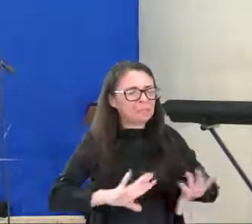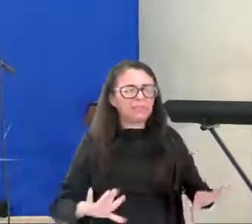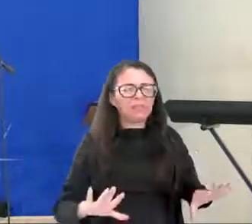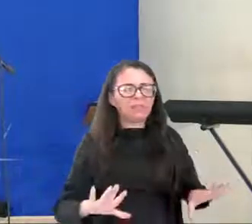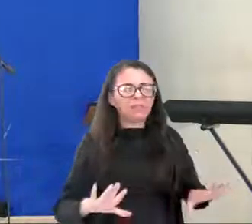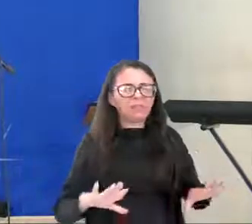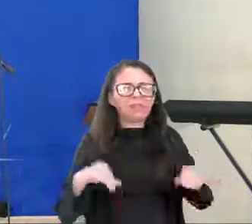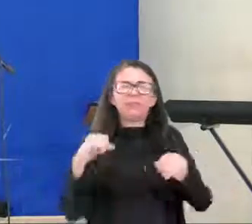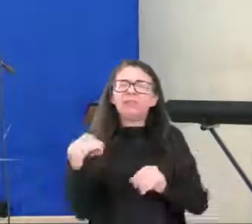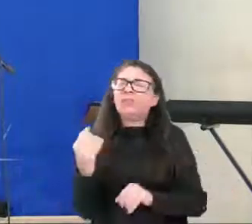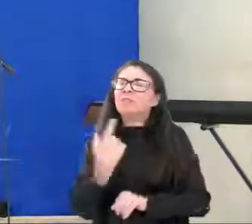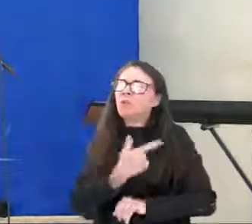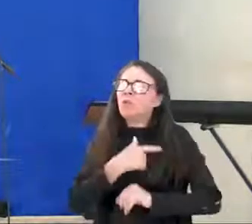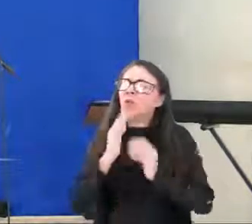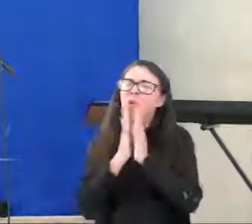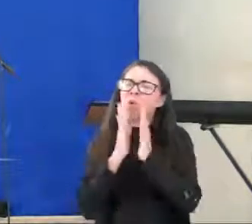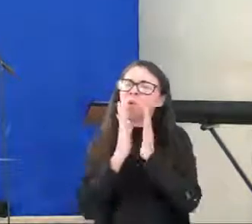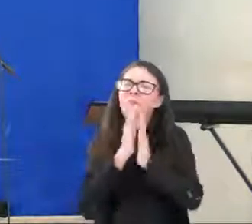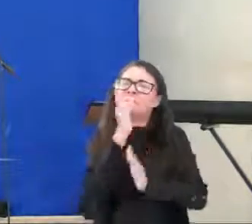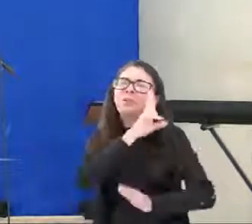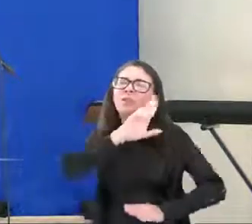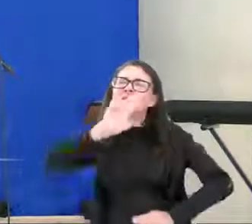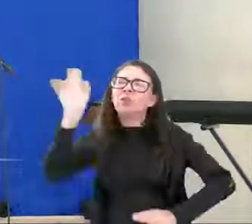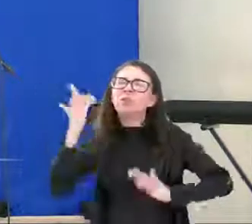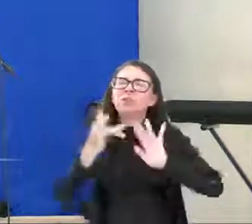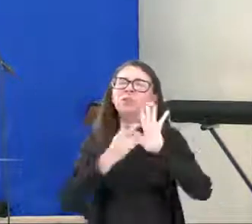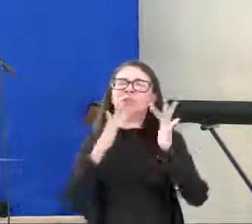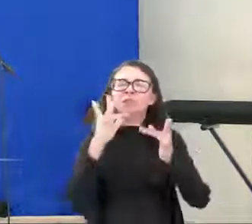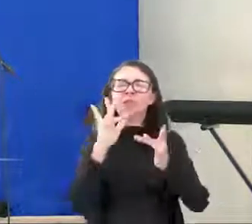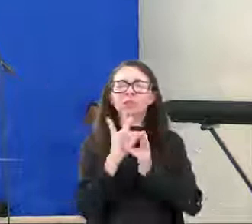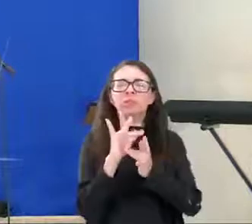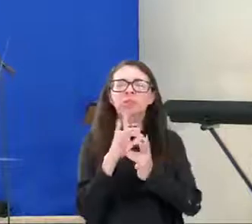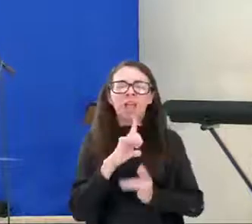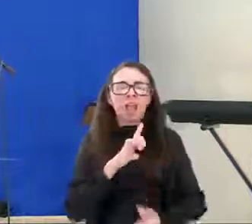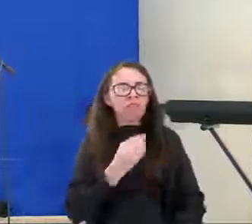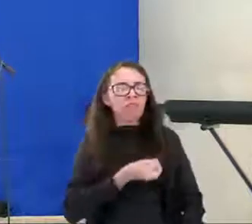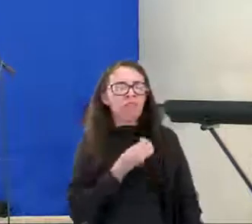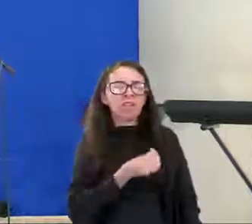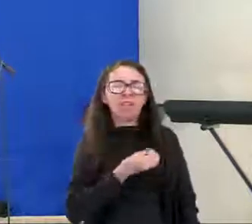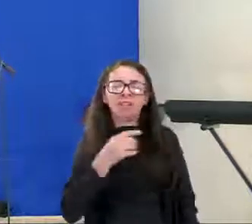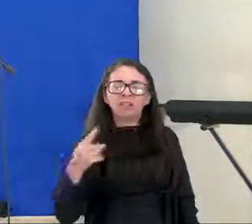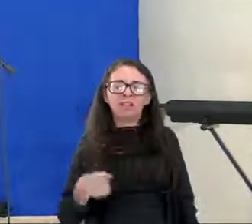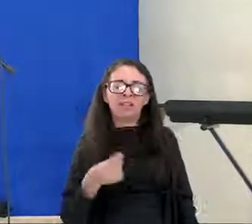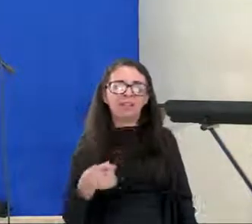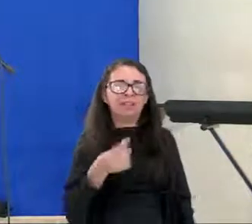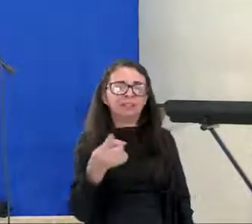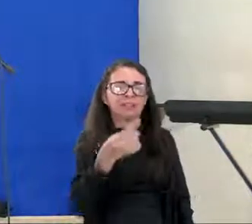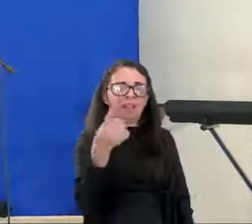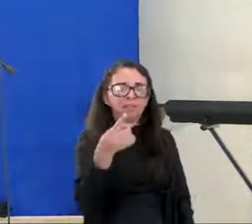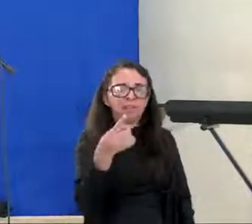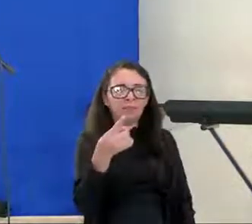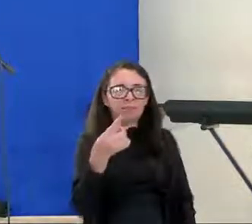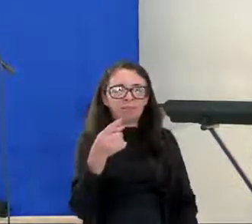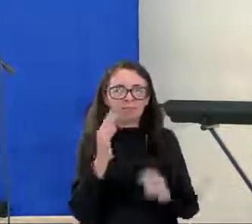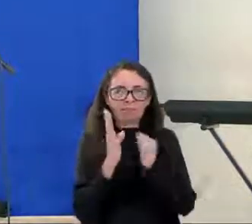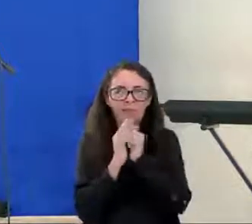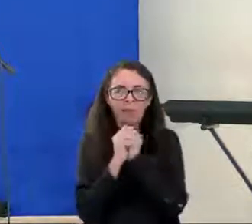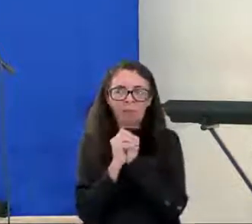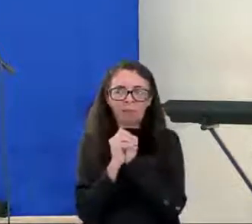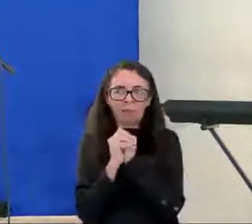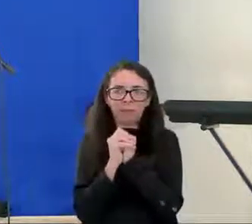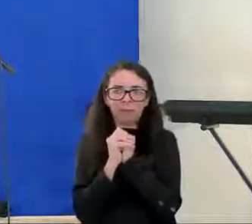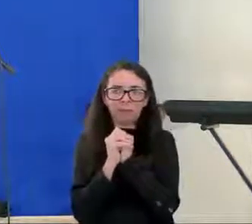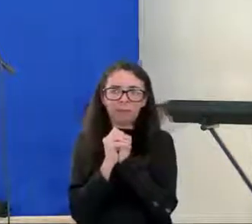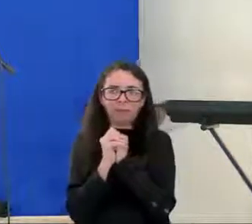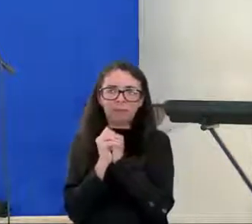nome santo do teu Filho amado Jesus, que viva e reina para todos sempre, todos devemos dizer amém,